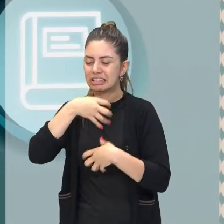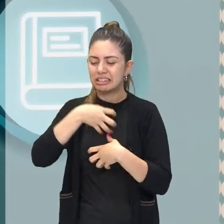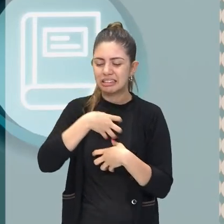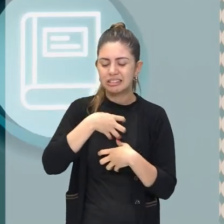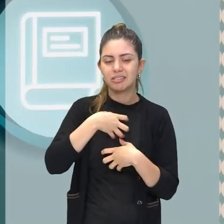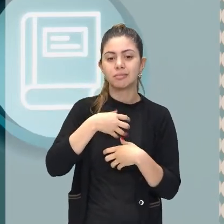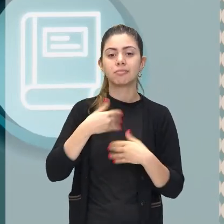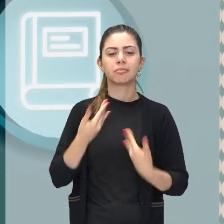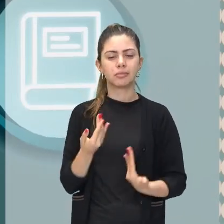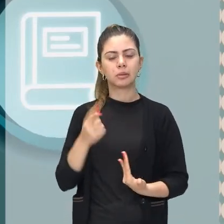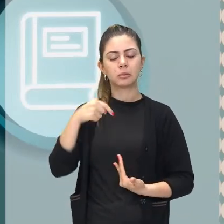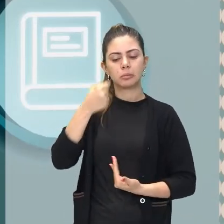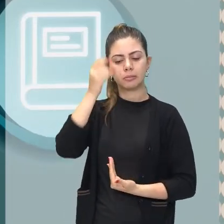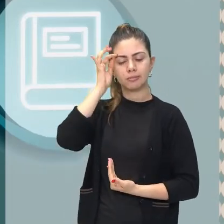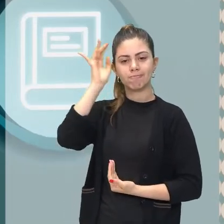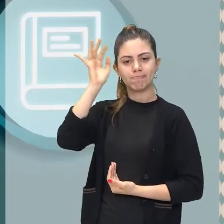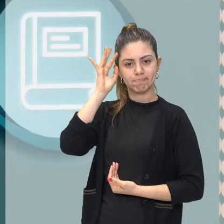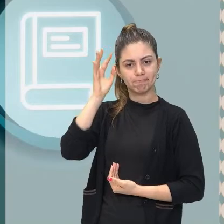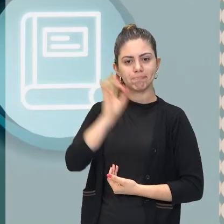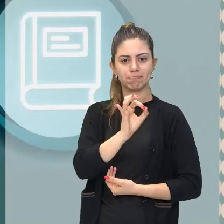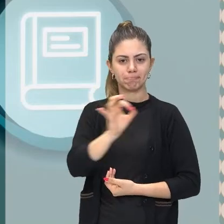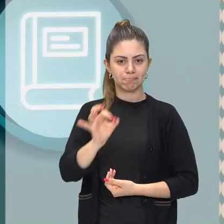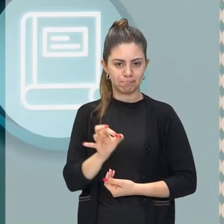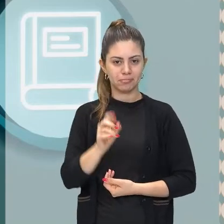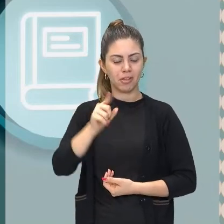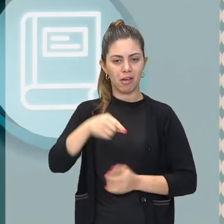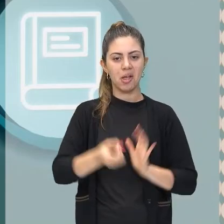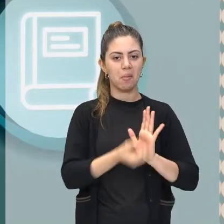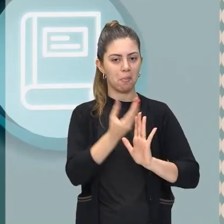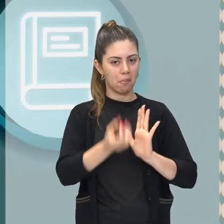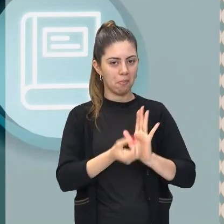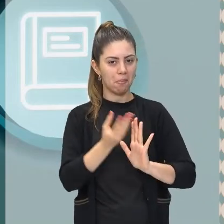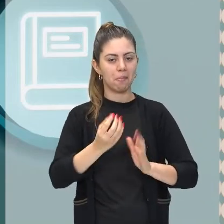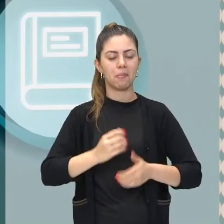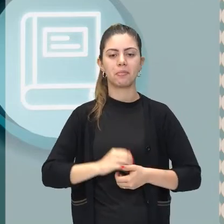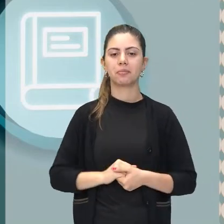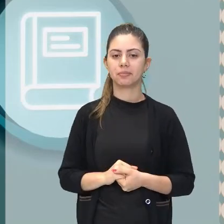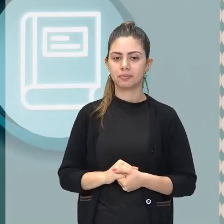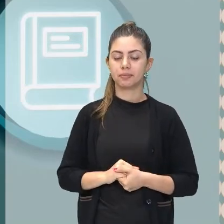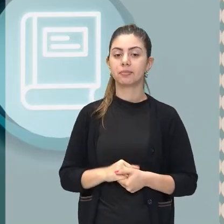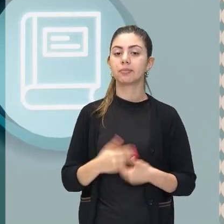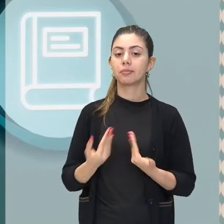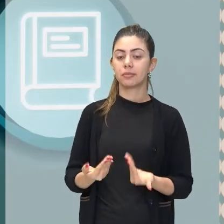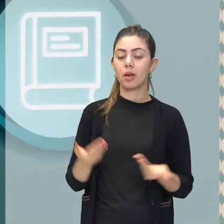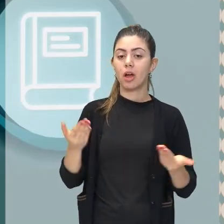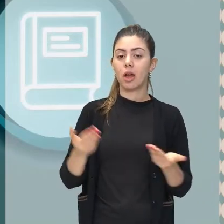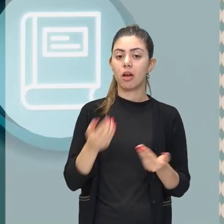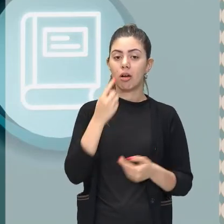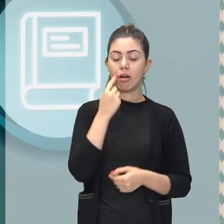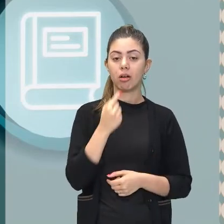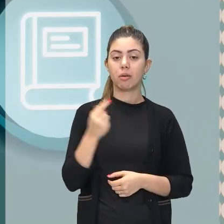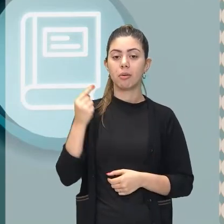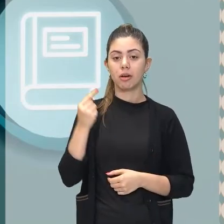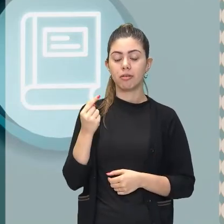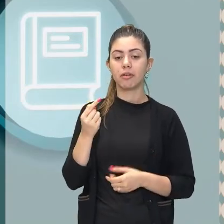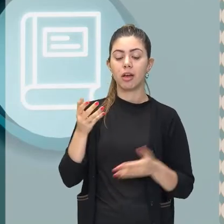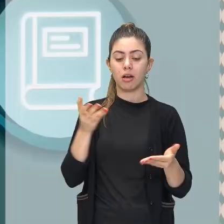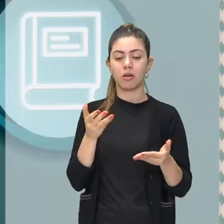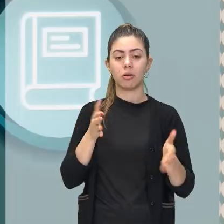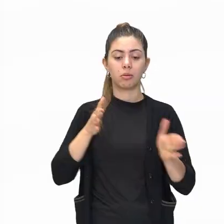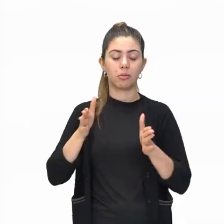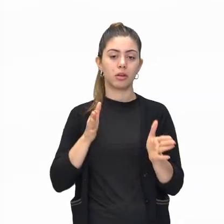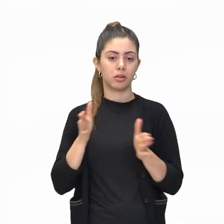bem reflexivo aí, certo? Essa poesia. Aí vamos agora para a última fase